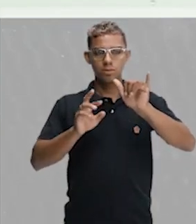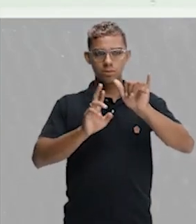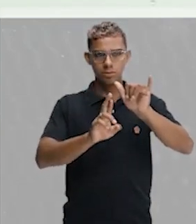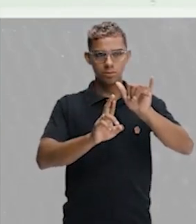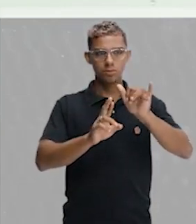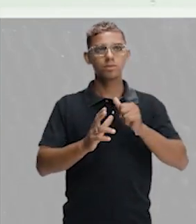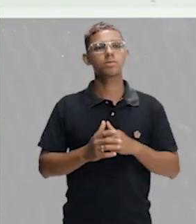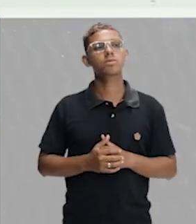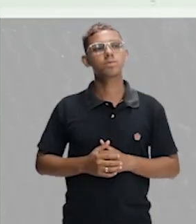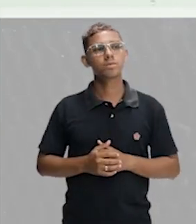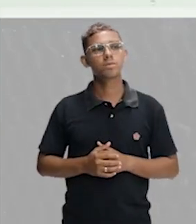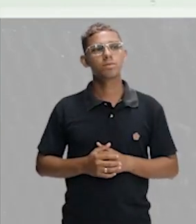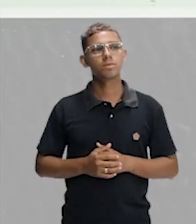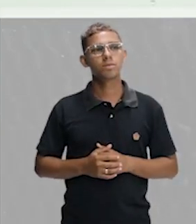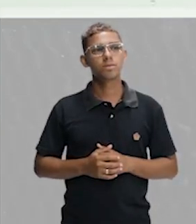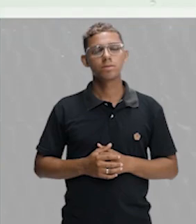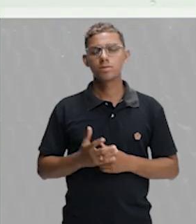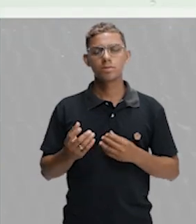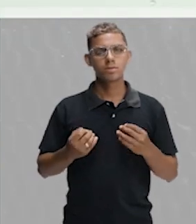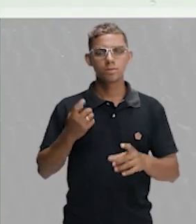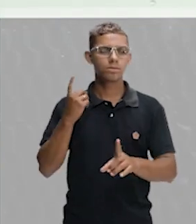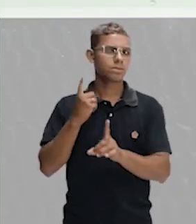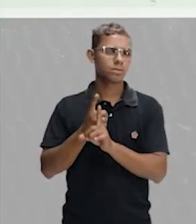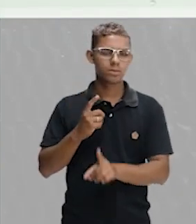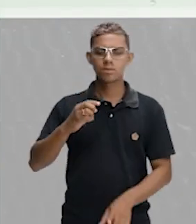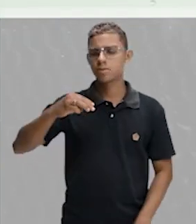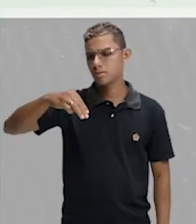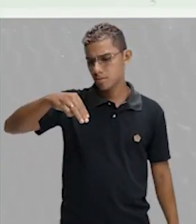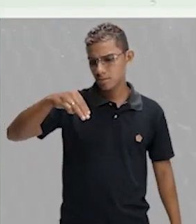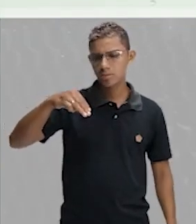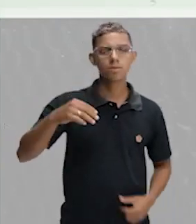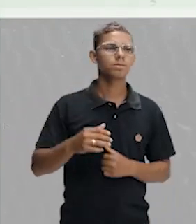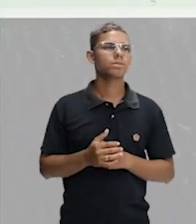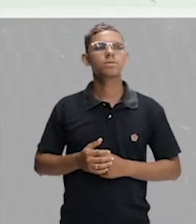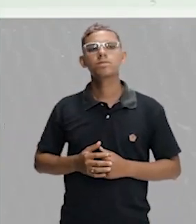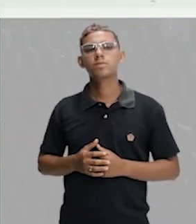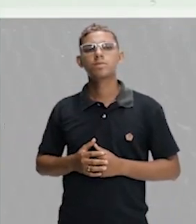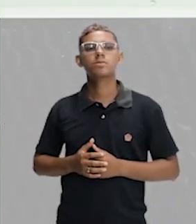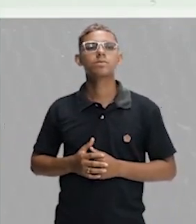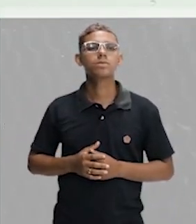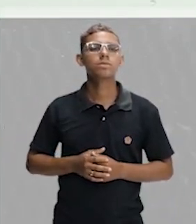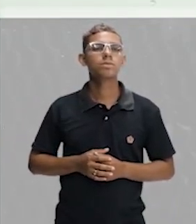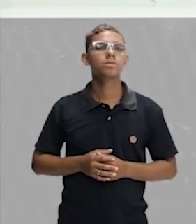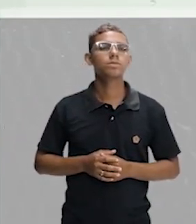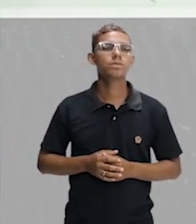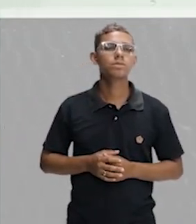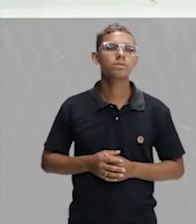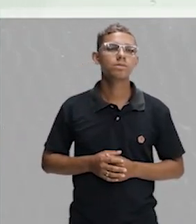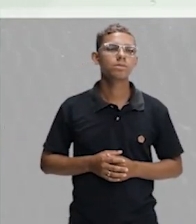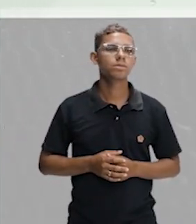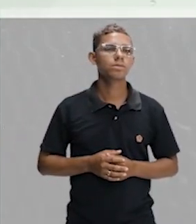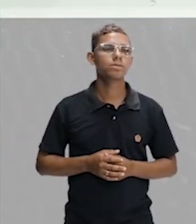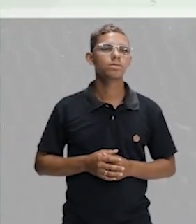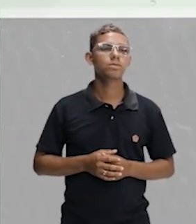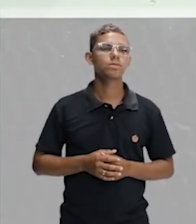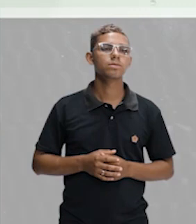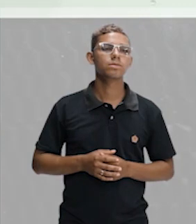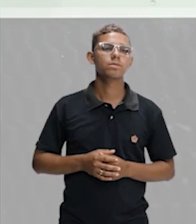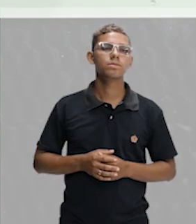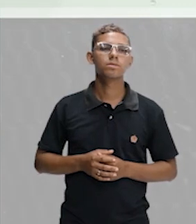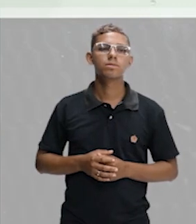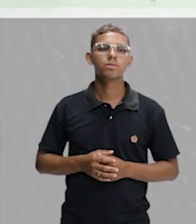como é que eu vou saber o valor de m obra e que acontece aqui certo olha Pessoal